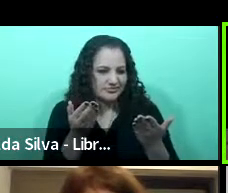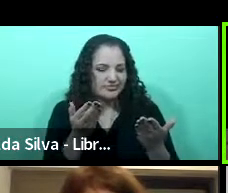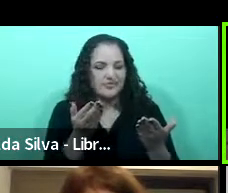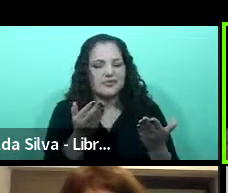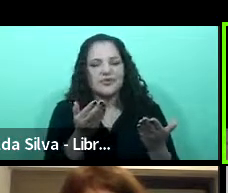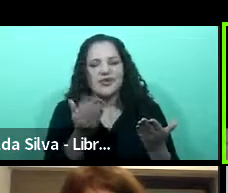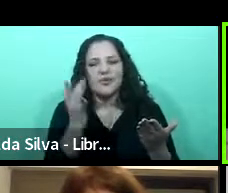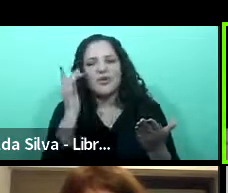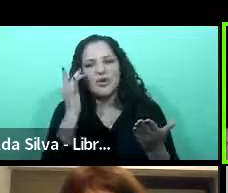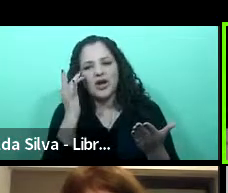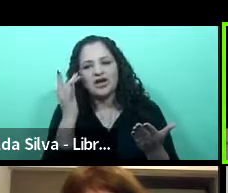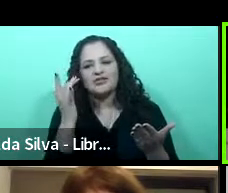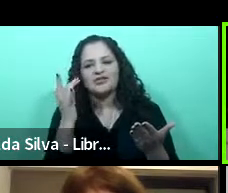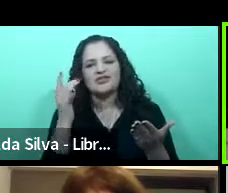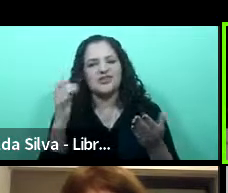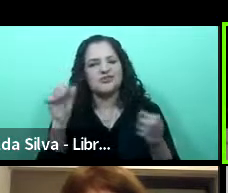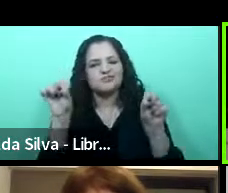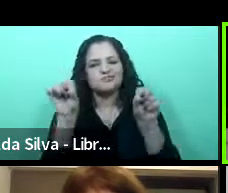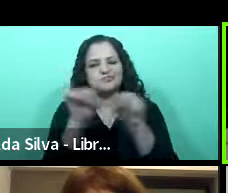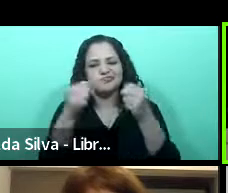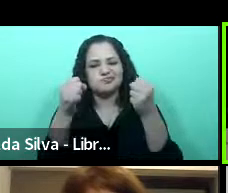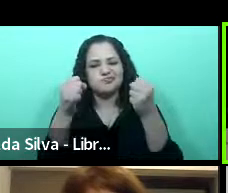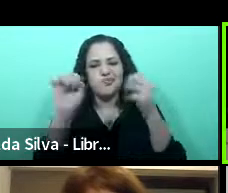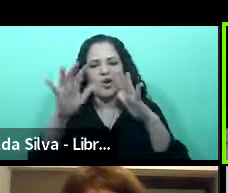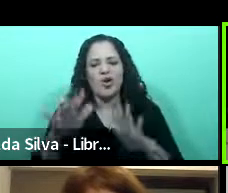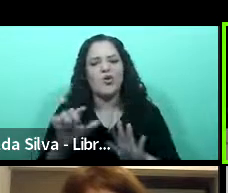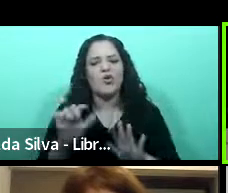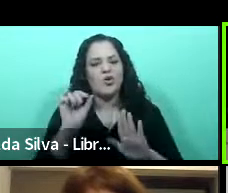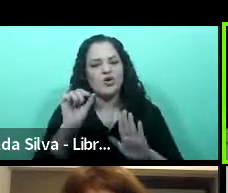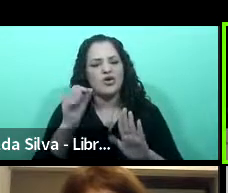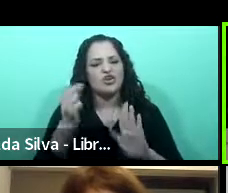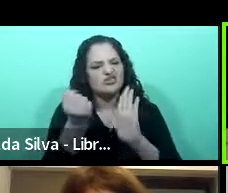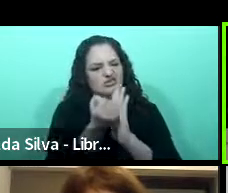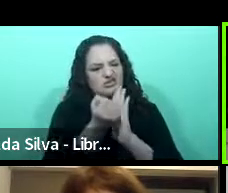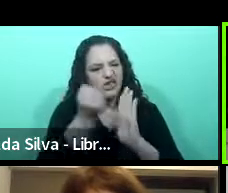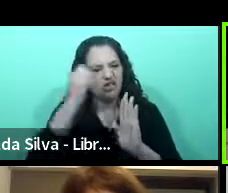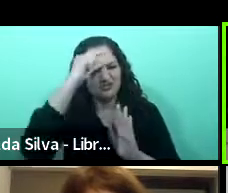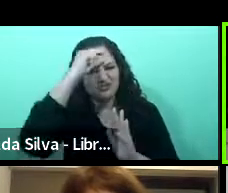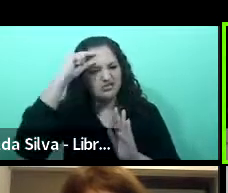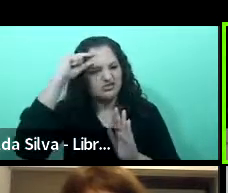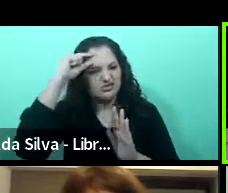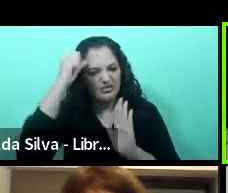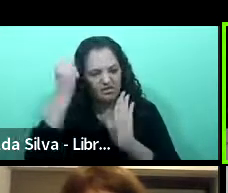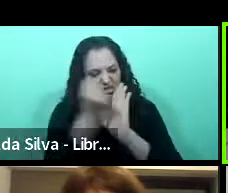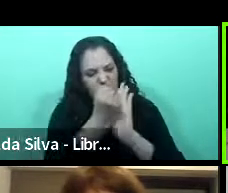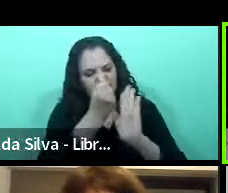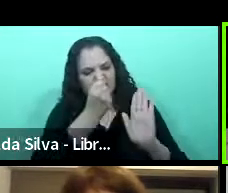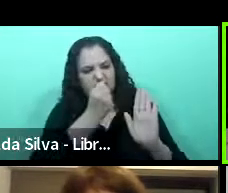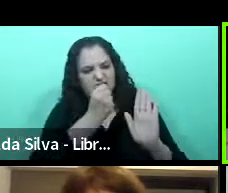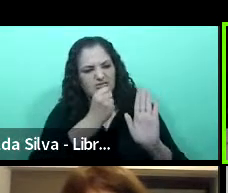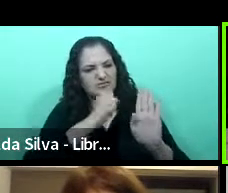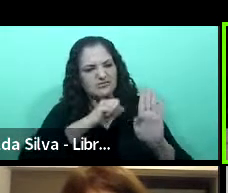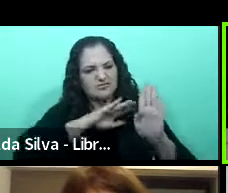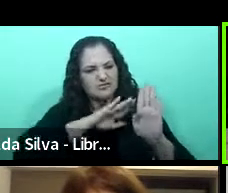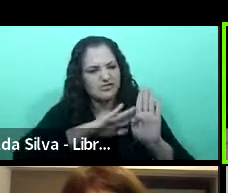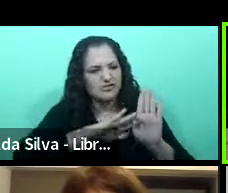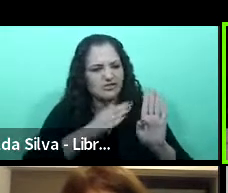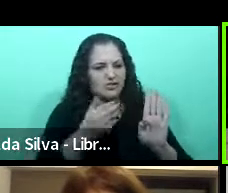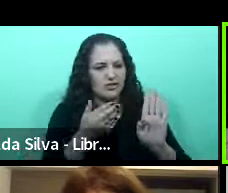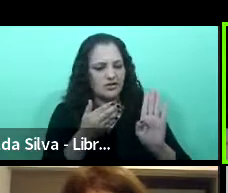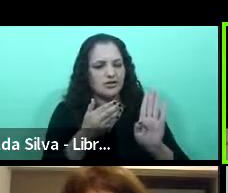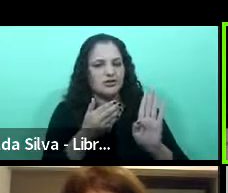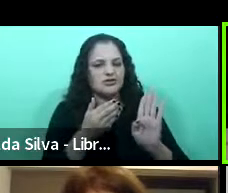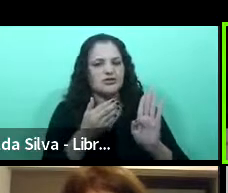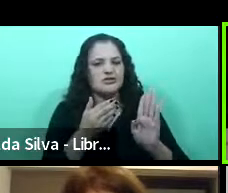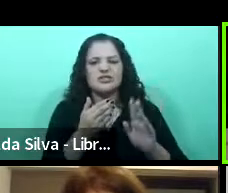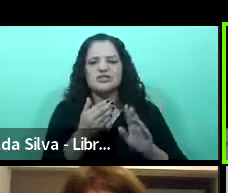aí eu acho que é uma desconstrução de estereótipo mesmo, da gente conseguir elencar pontos que são